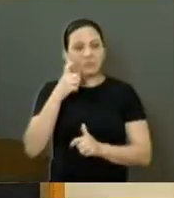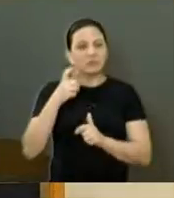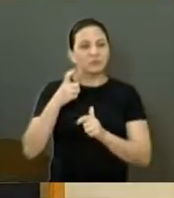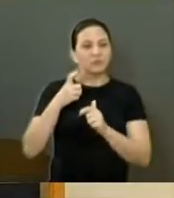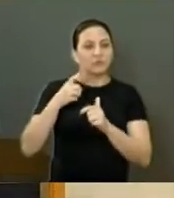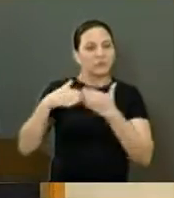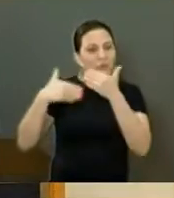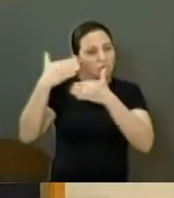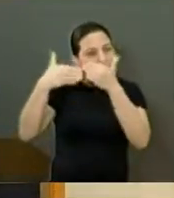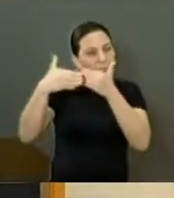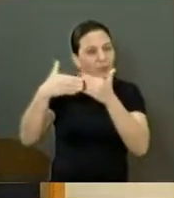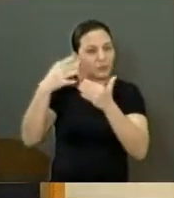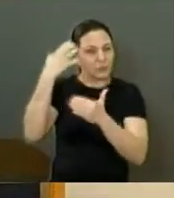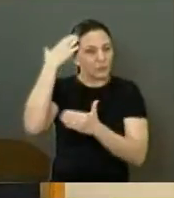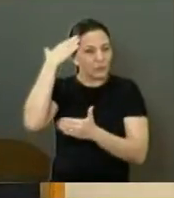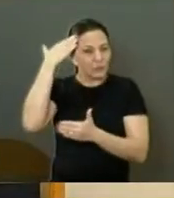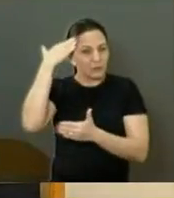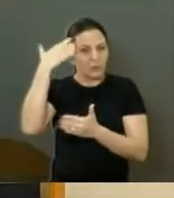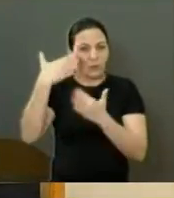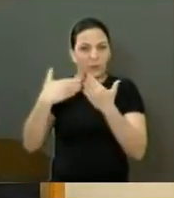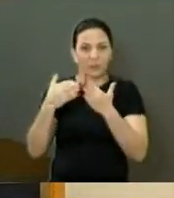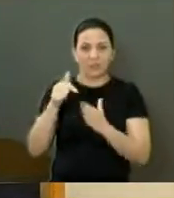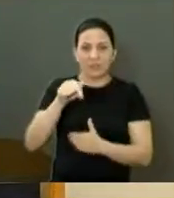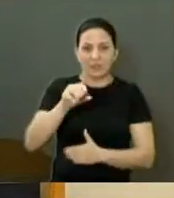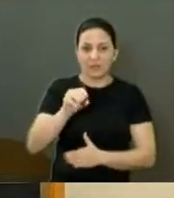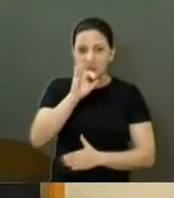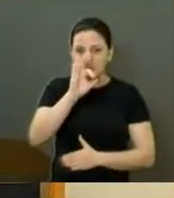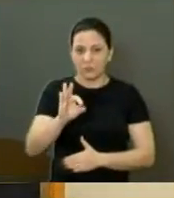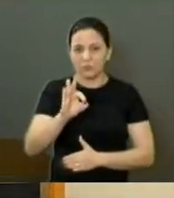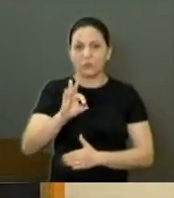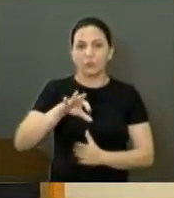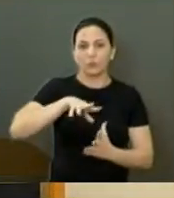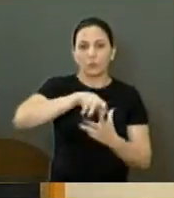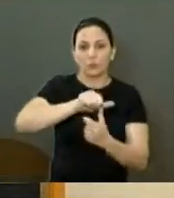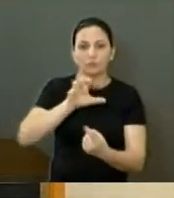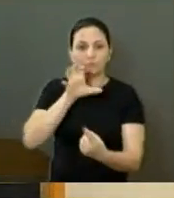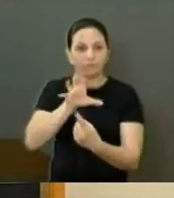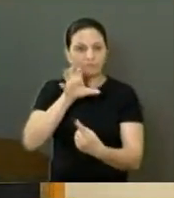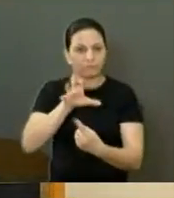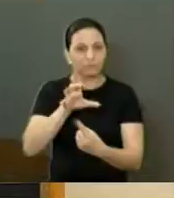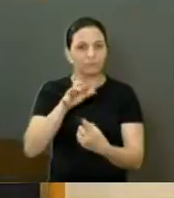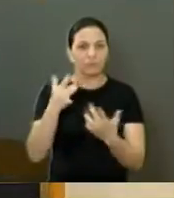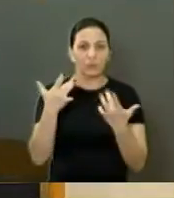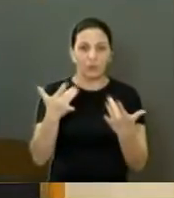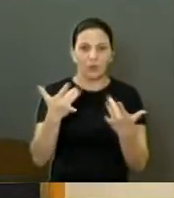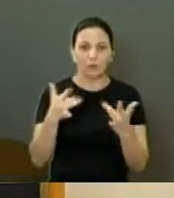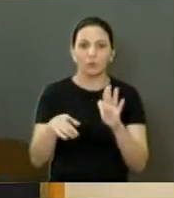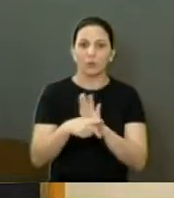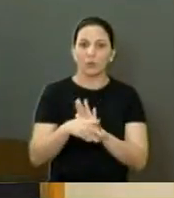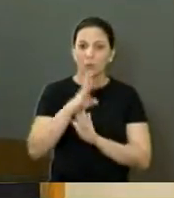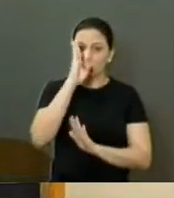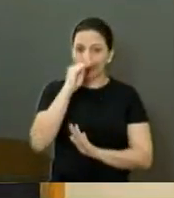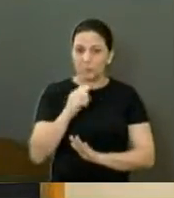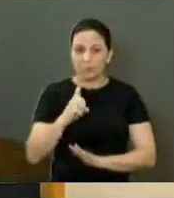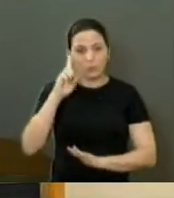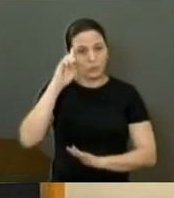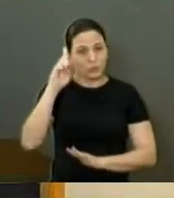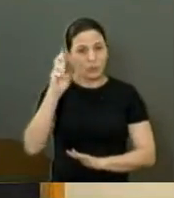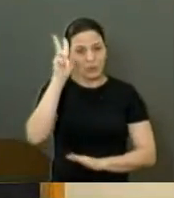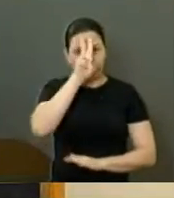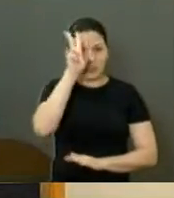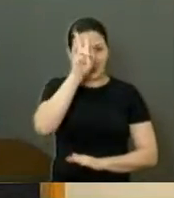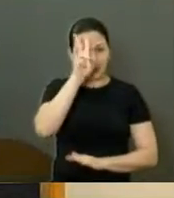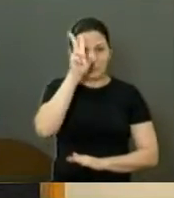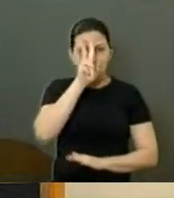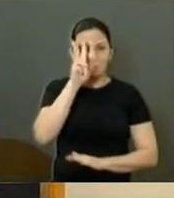afeta cerca de 70 milhões de pessoas em todo o mundo. Vale lembrar que no Brasil a data vem sendo lembrada com